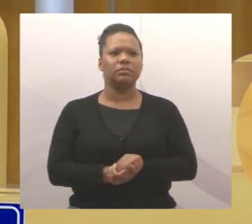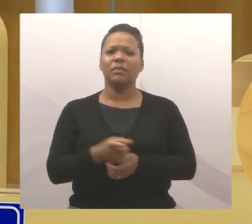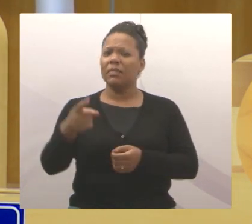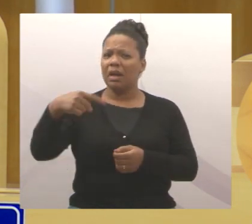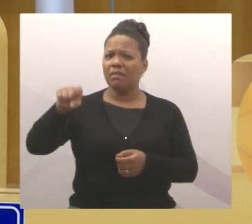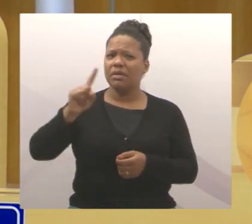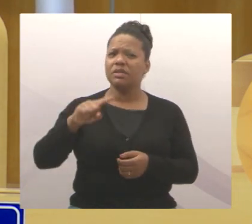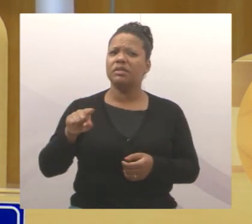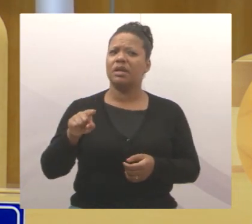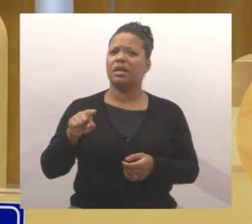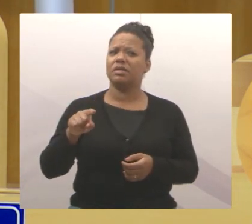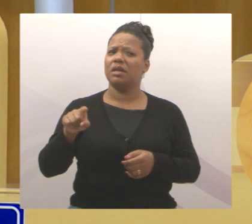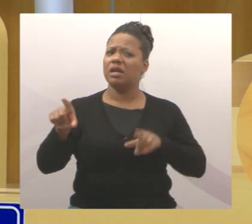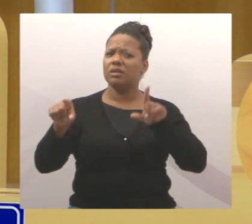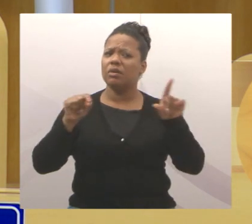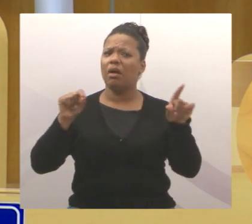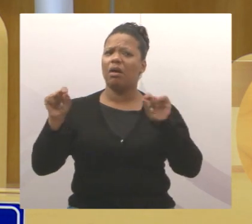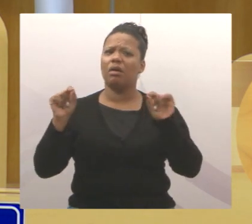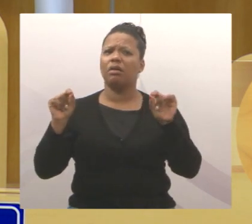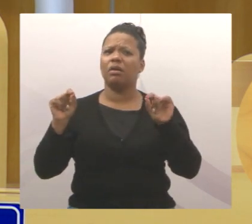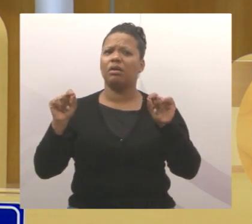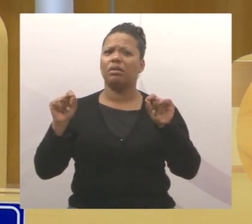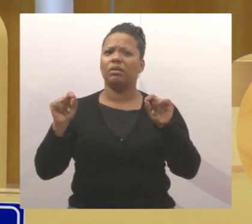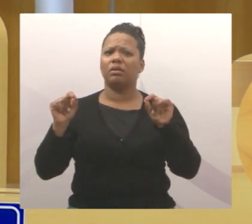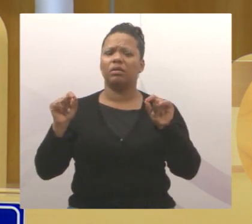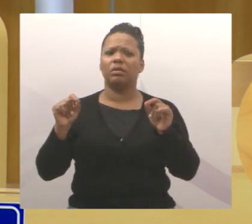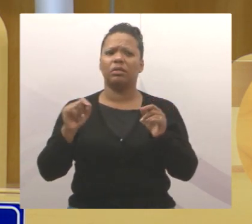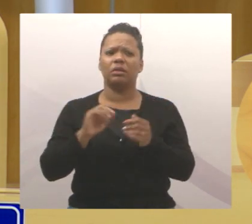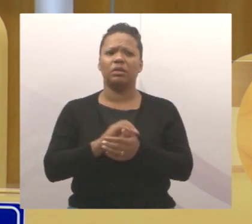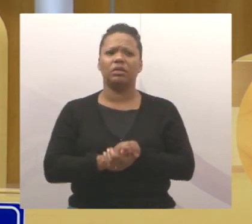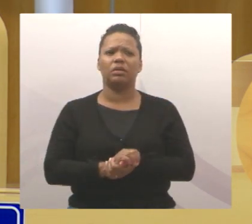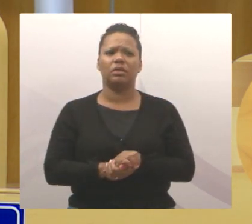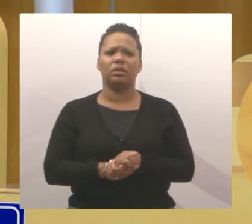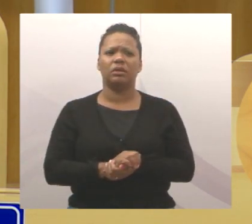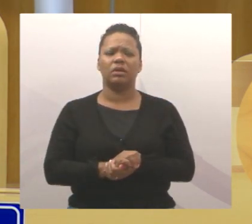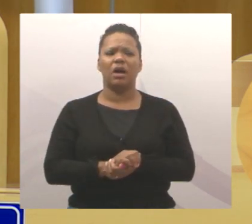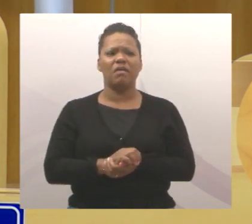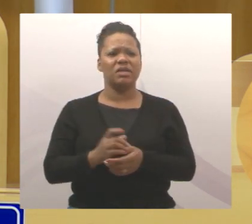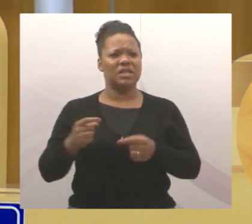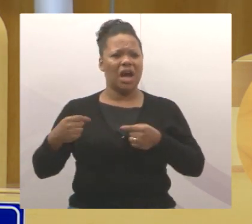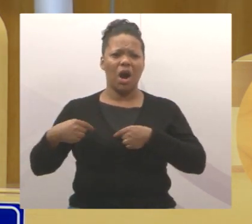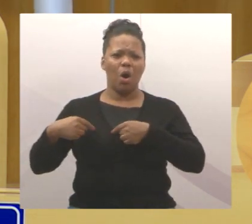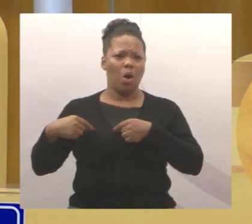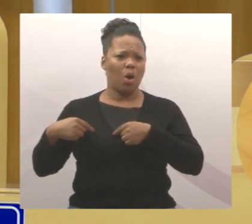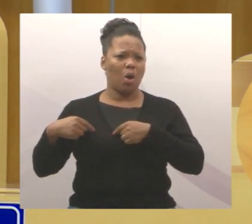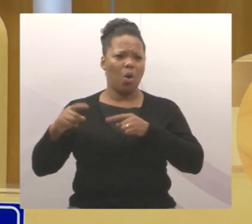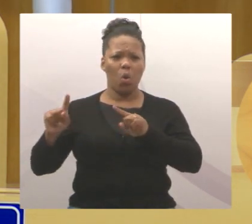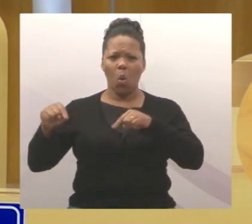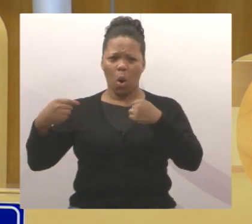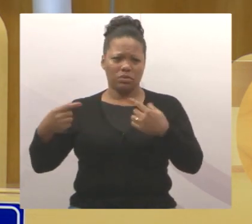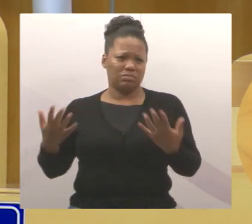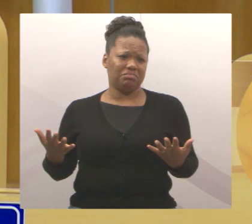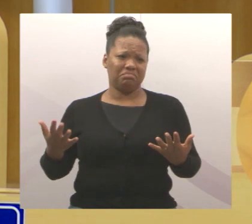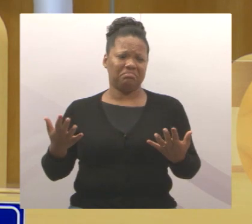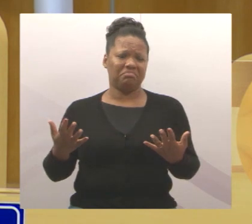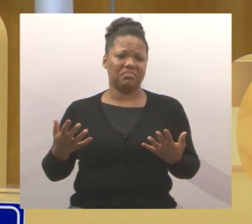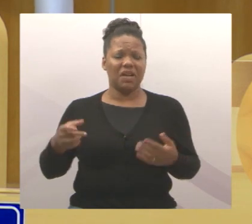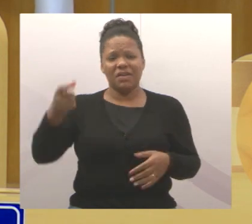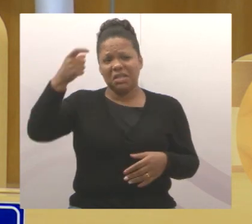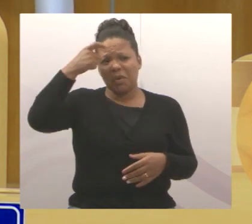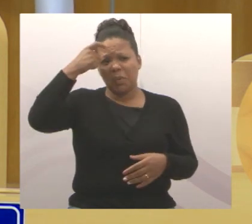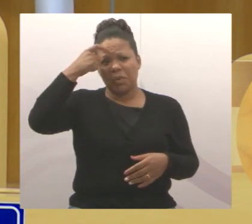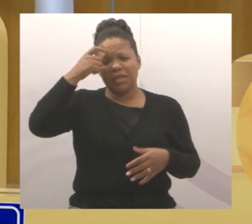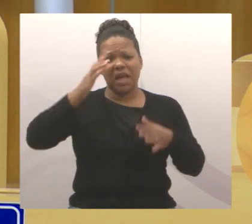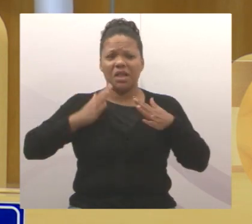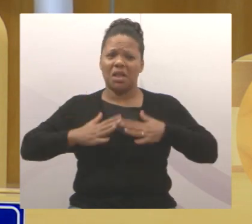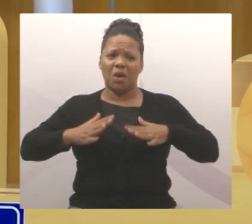puderem decidir de acordo contrário ao que eu decidi, os senhores terão as consciências